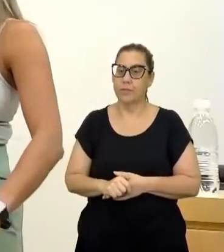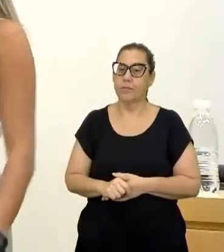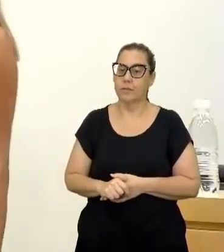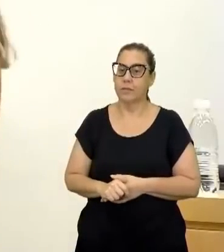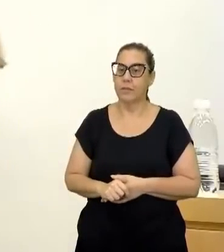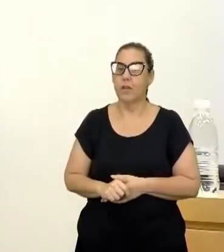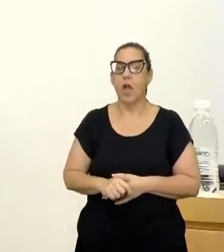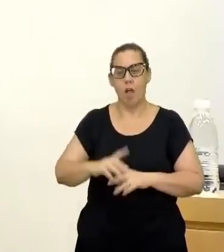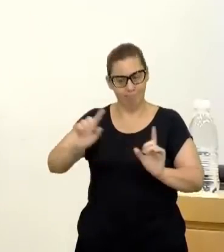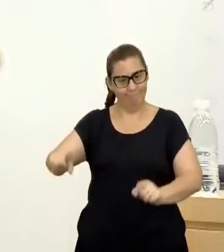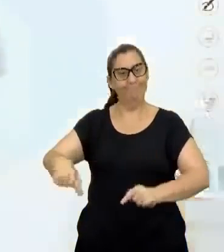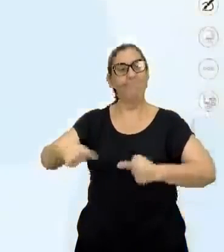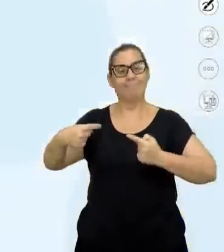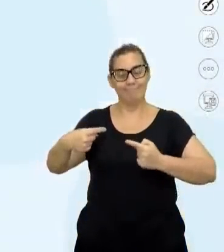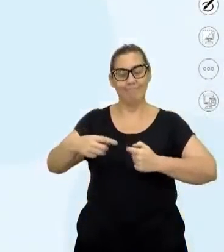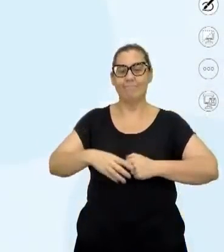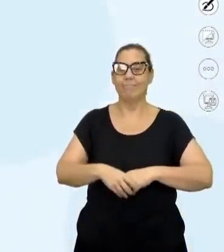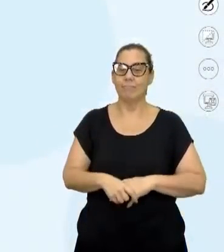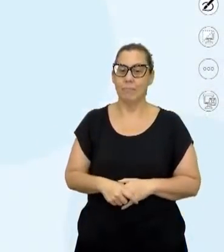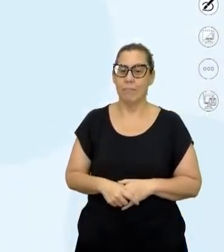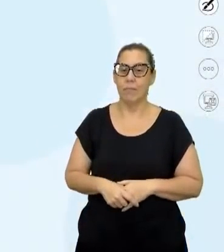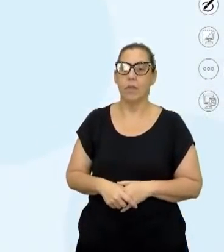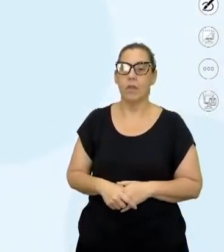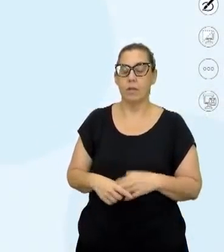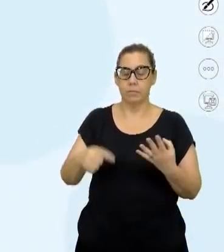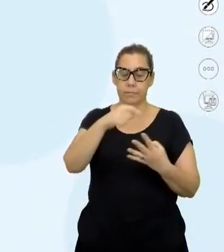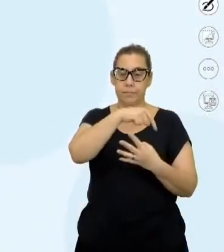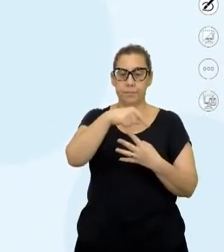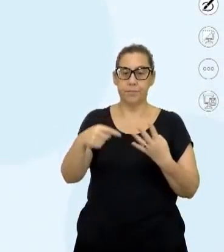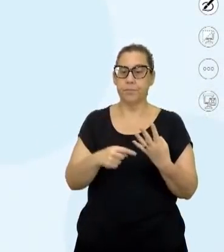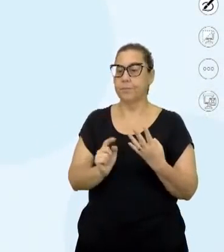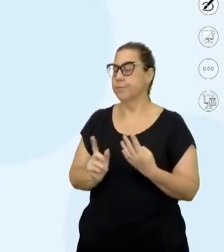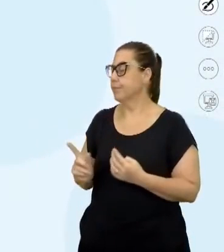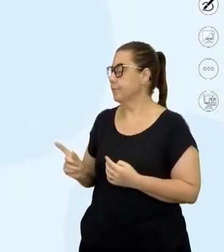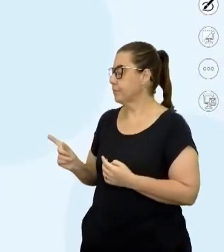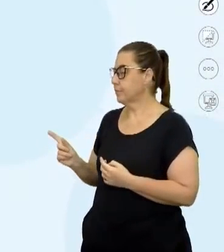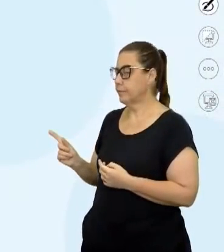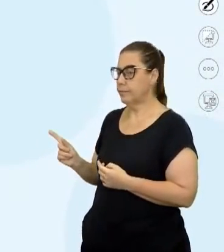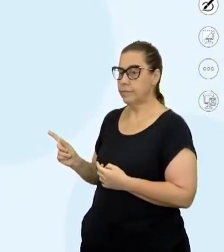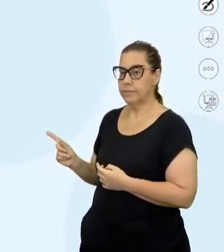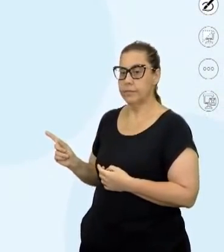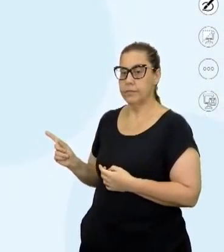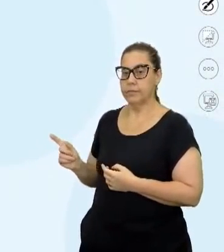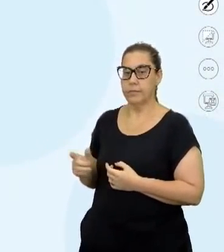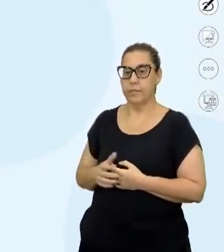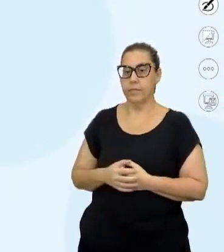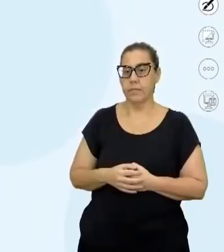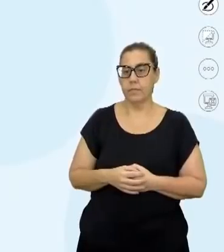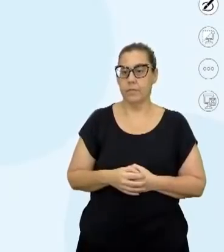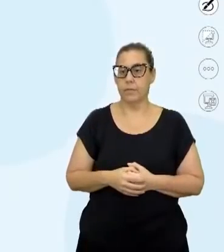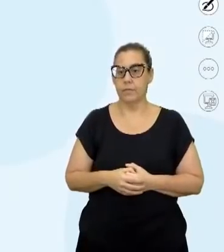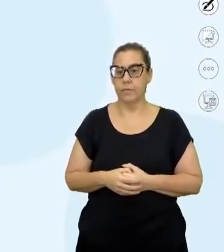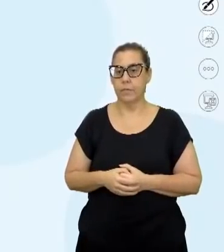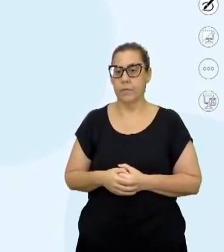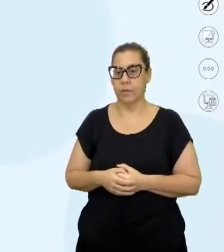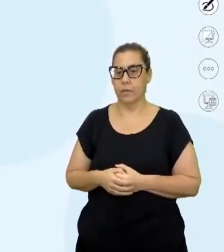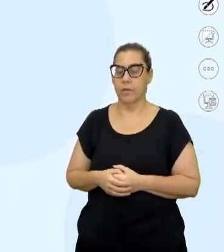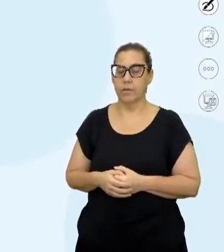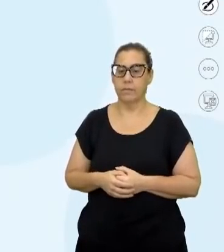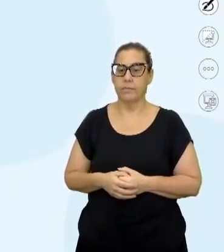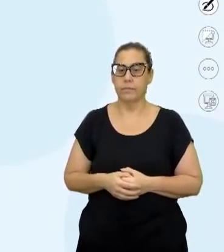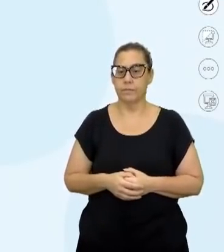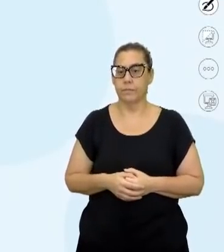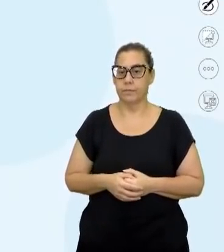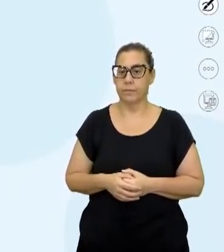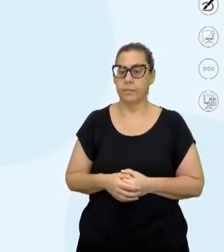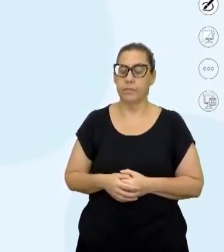por causa disso, é desafiadora. Então vamos lá, ó. Eu tenho essas 4 peças, olho na telinha, olha o que eu fiz, ó. Eu vou pegar esse quadradão, o A quadrado,